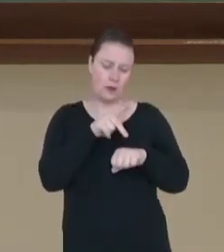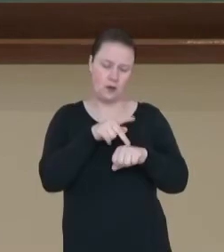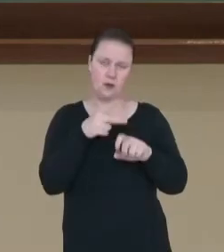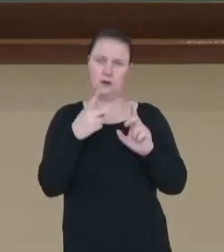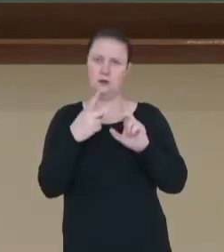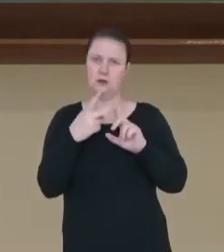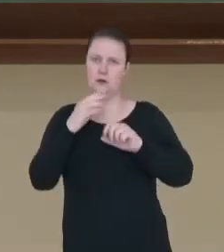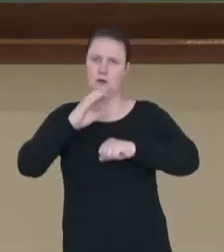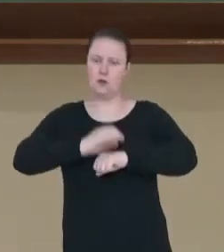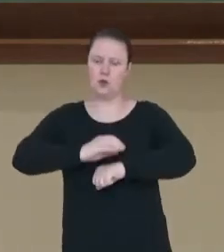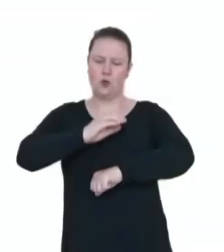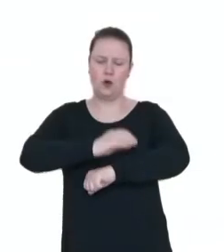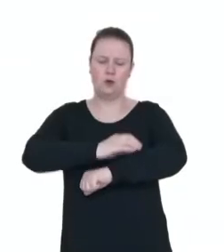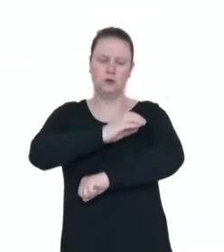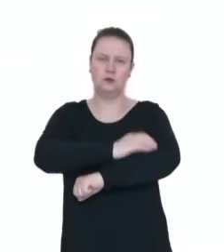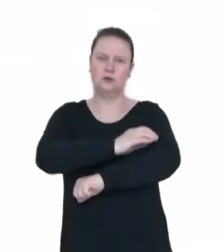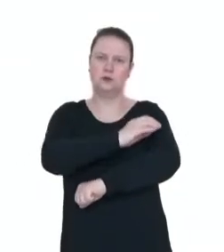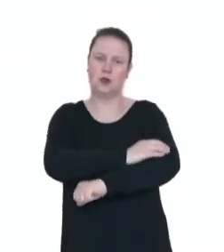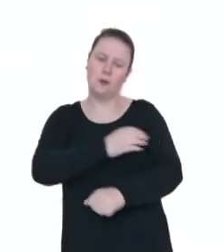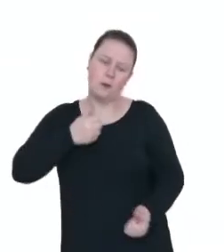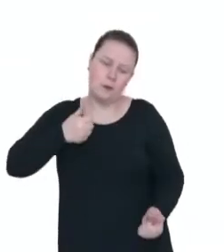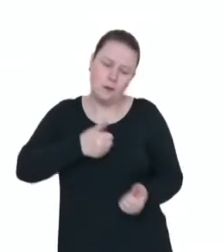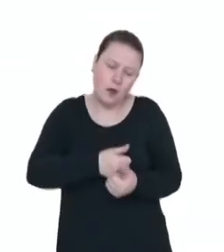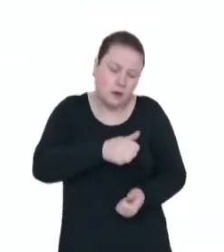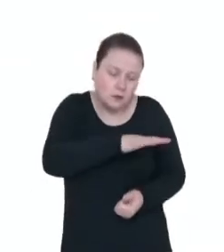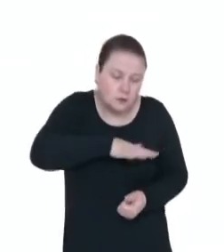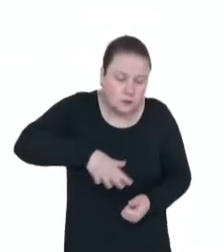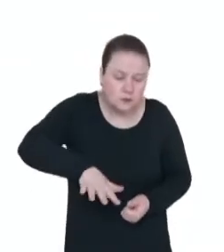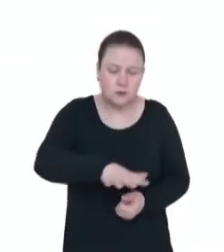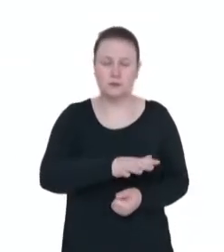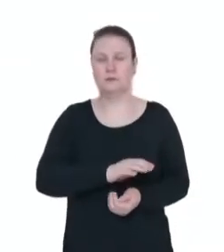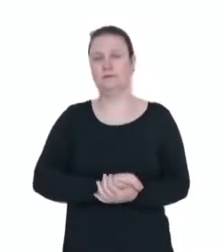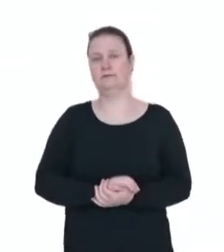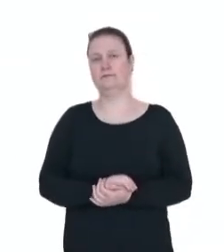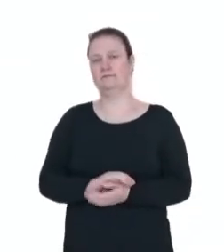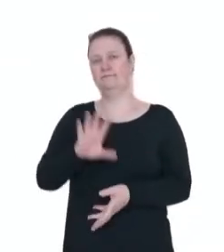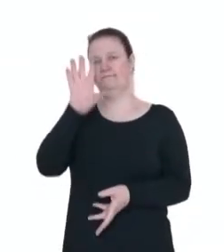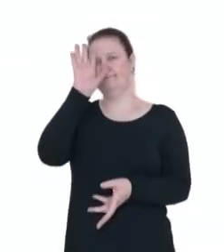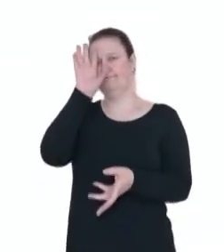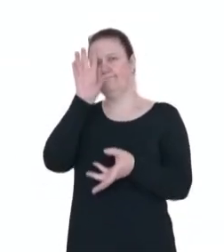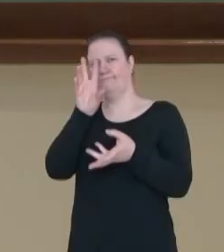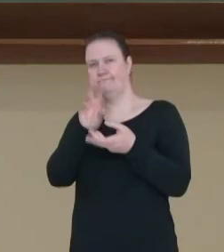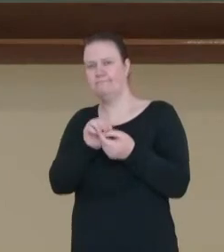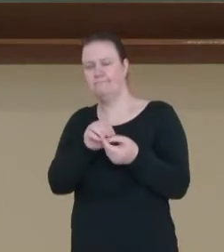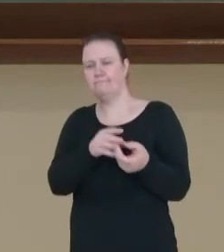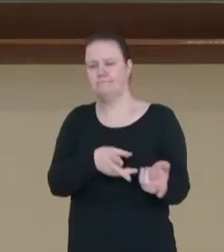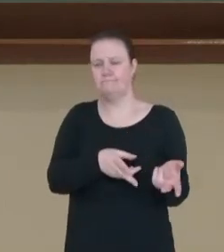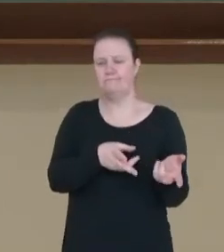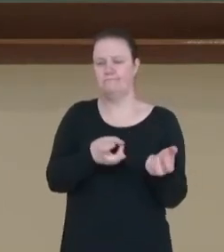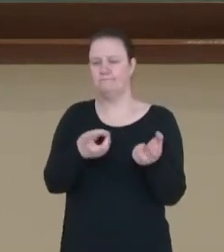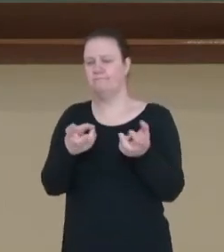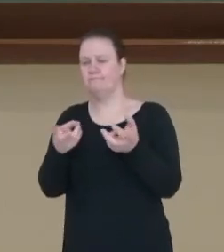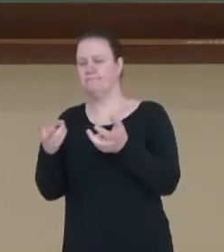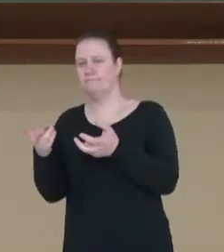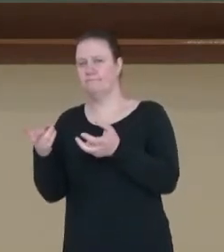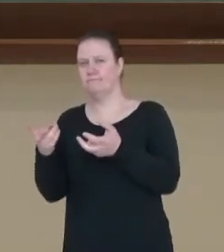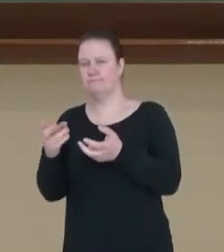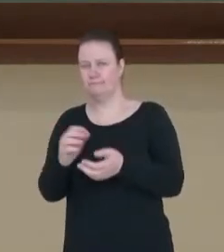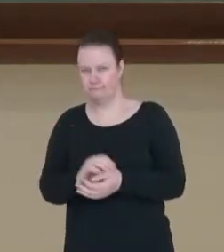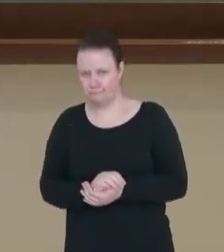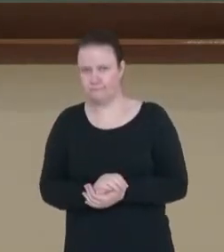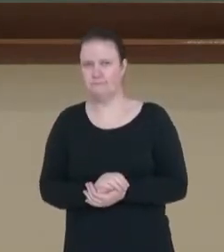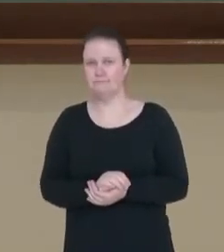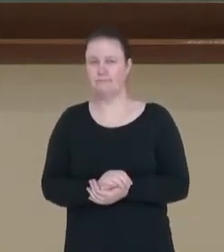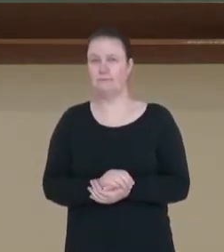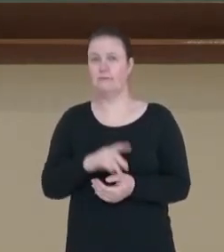que interessante isso aqui, ó. Entendo bem o sotaque das águas. O sotaque das águas.